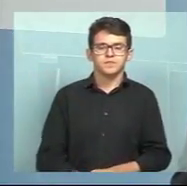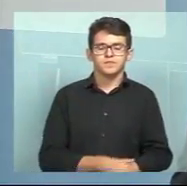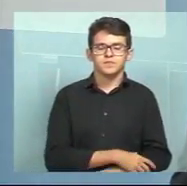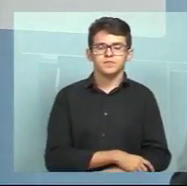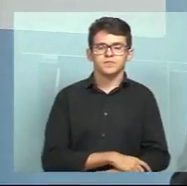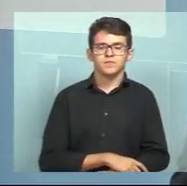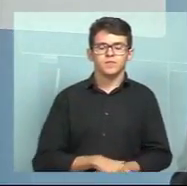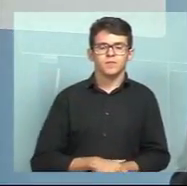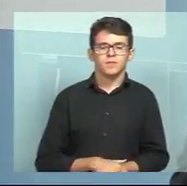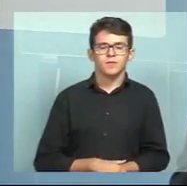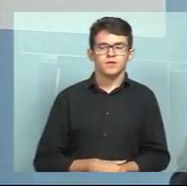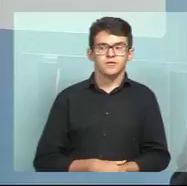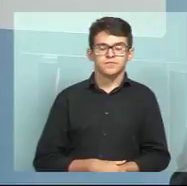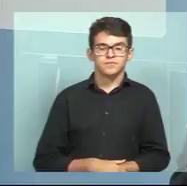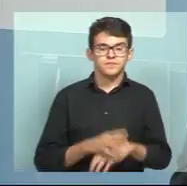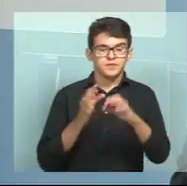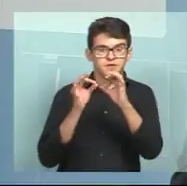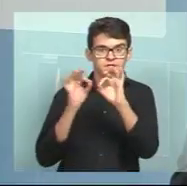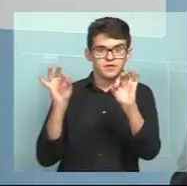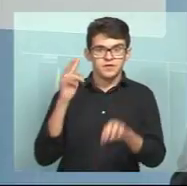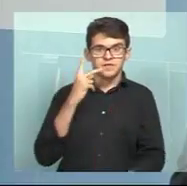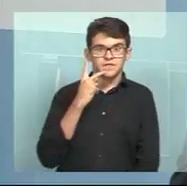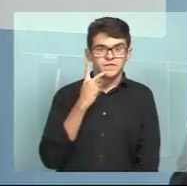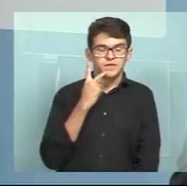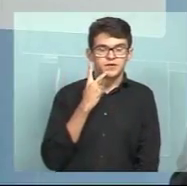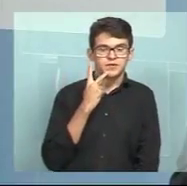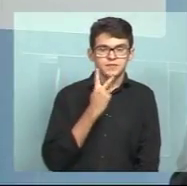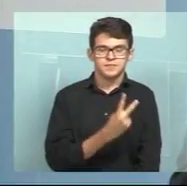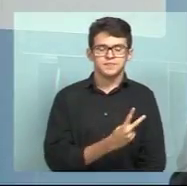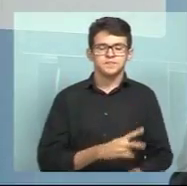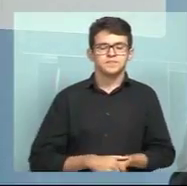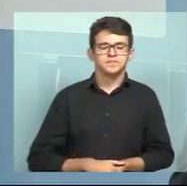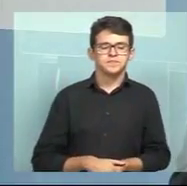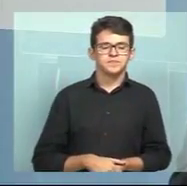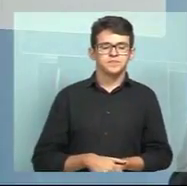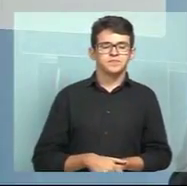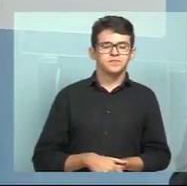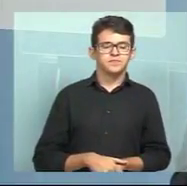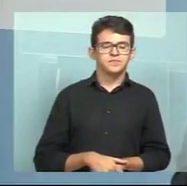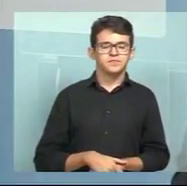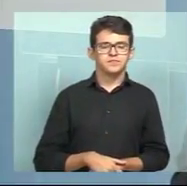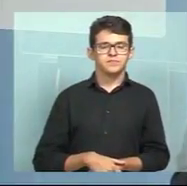Eu vou ler aqui, ó. Ele diz o seguinte aqui, ele começa logo dizendo o seguinte...